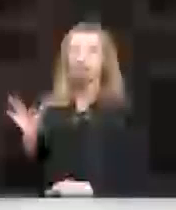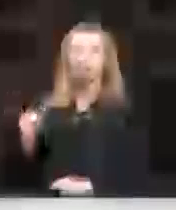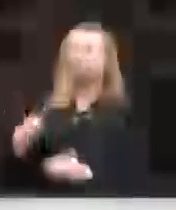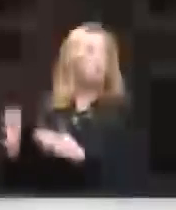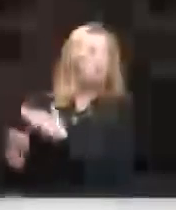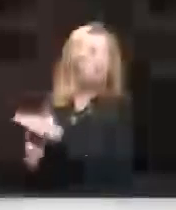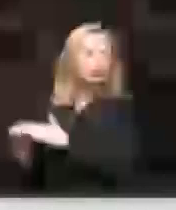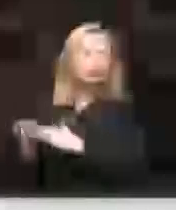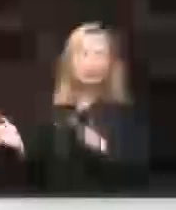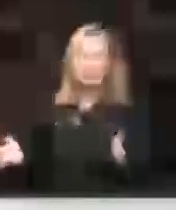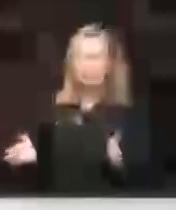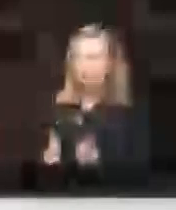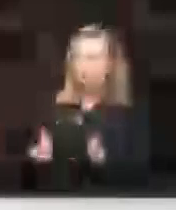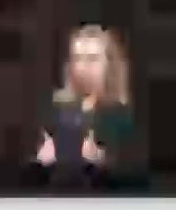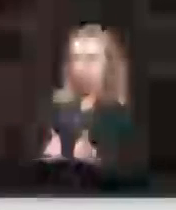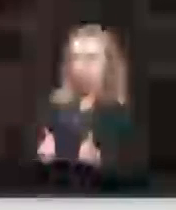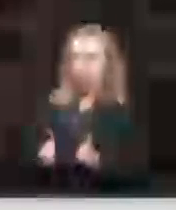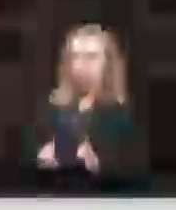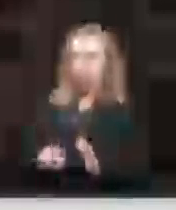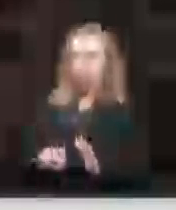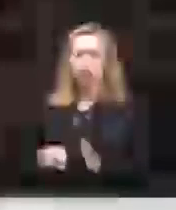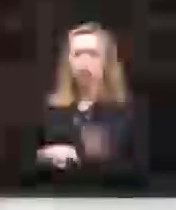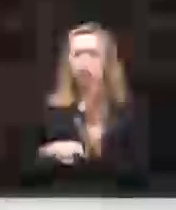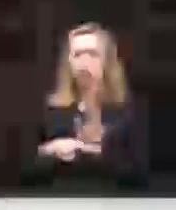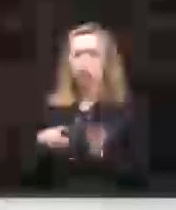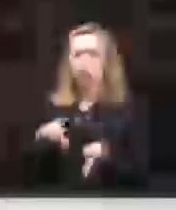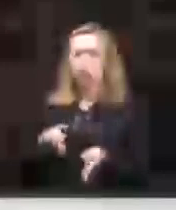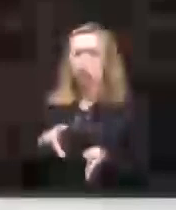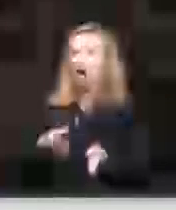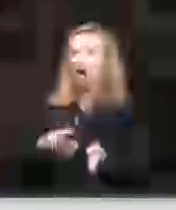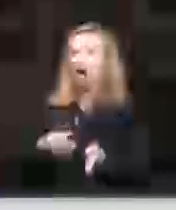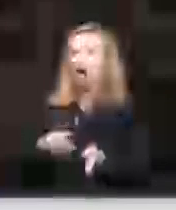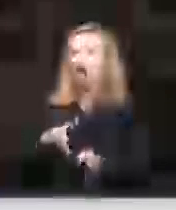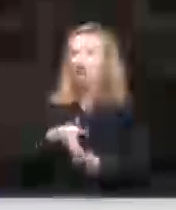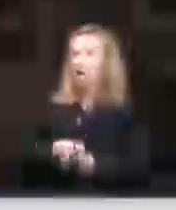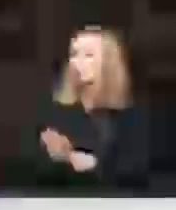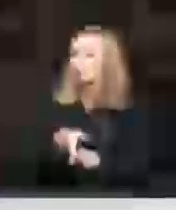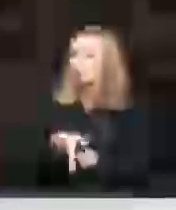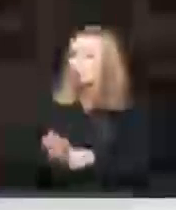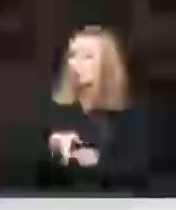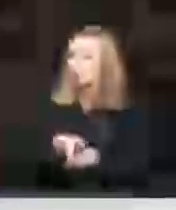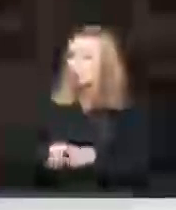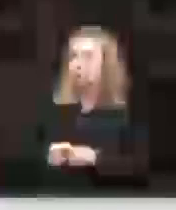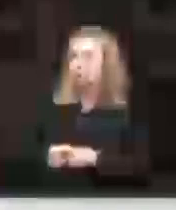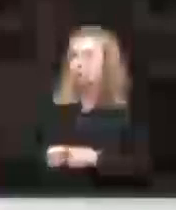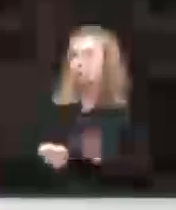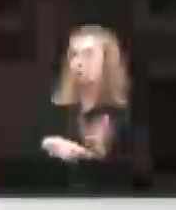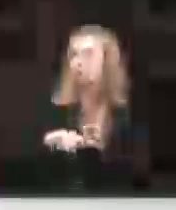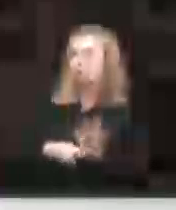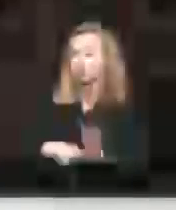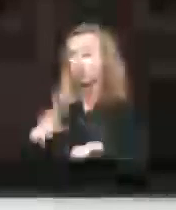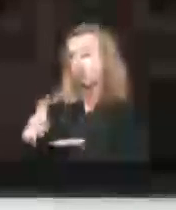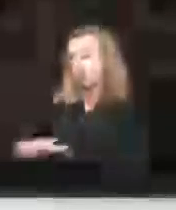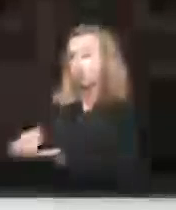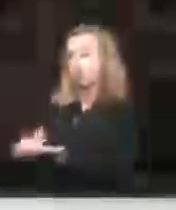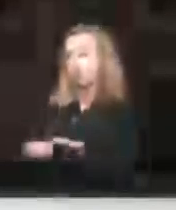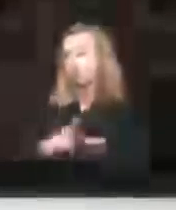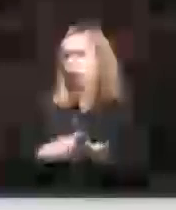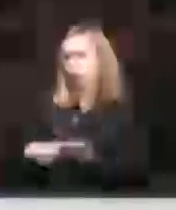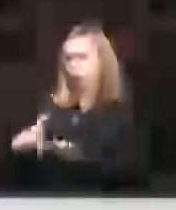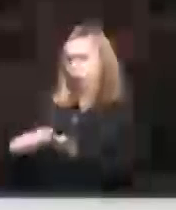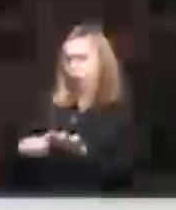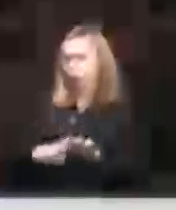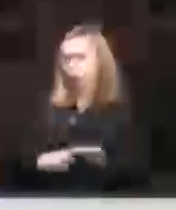de conciliação. É uma terceirização da justiça. Os acordos, os mediadores